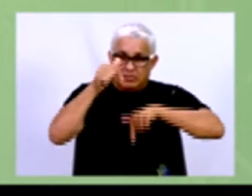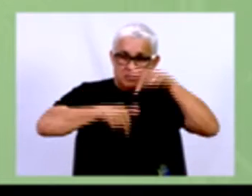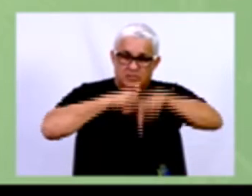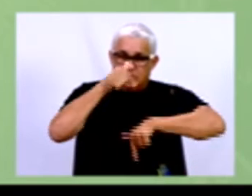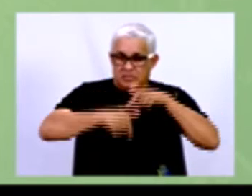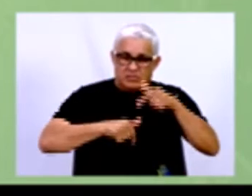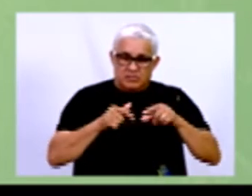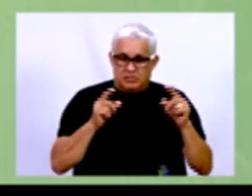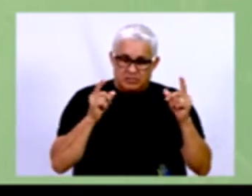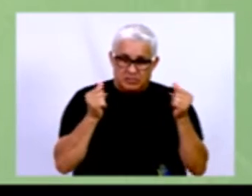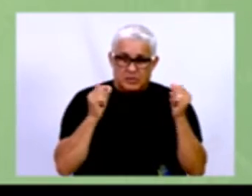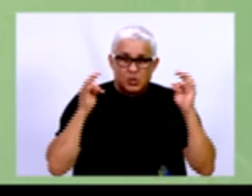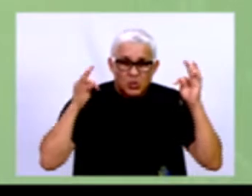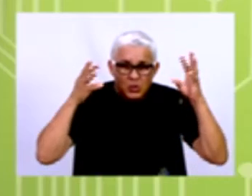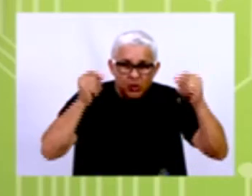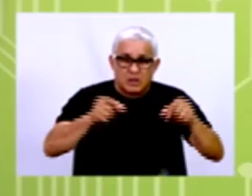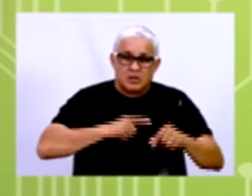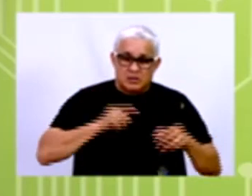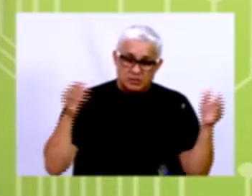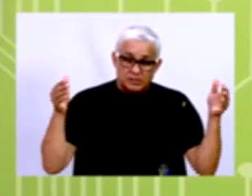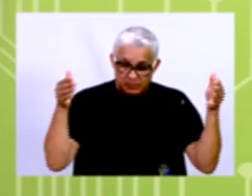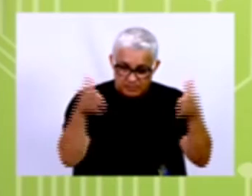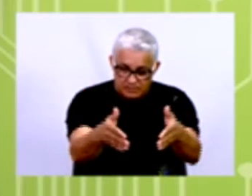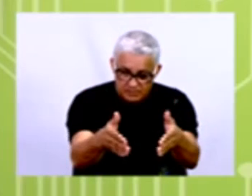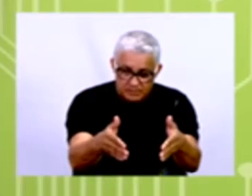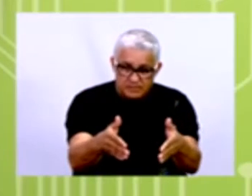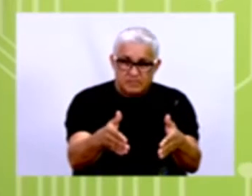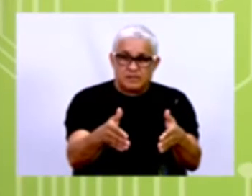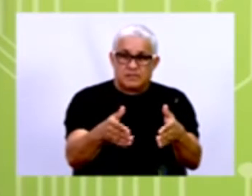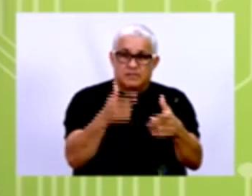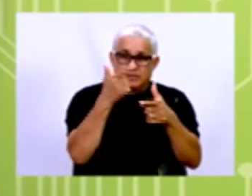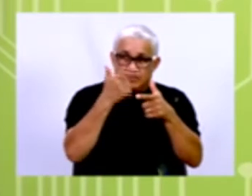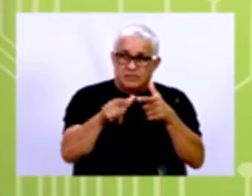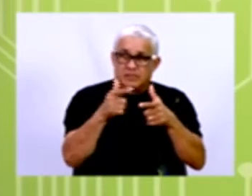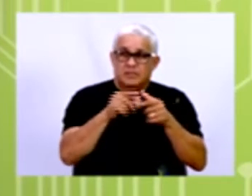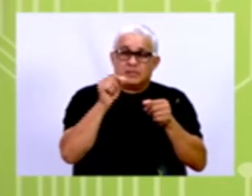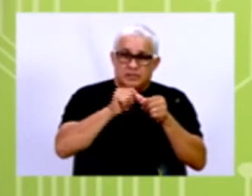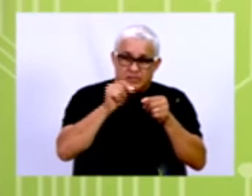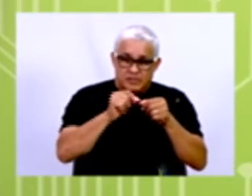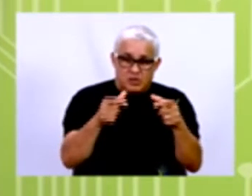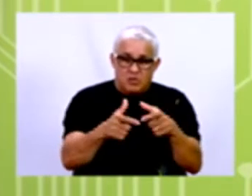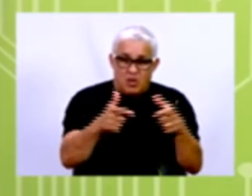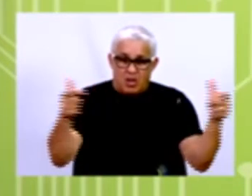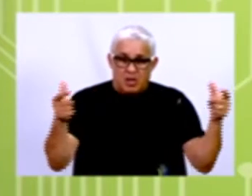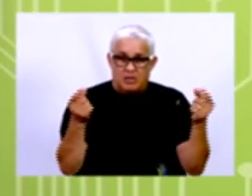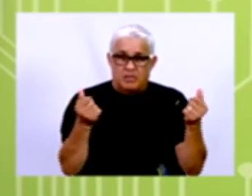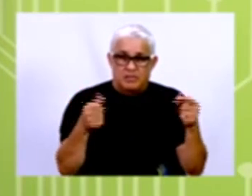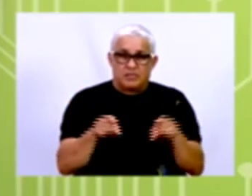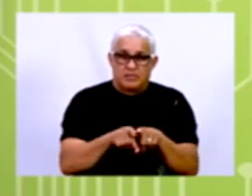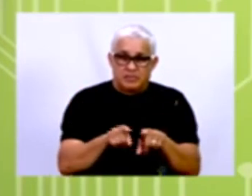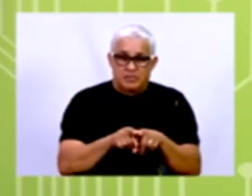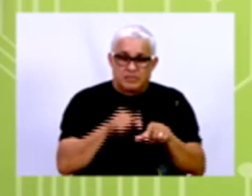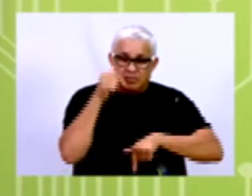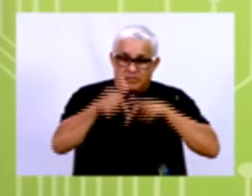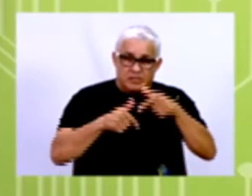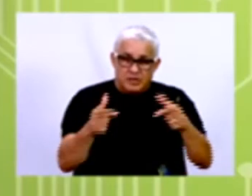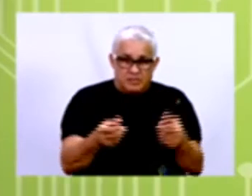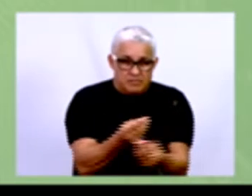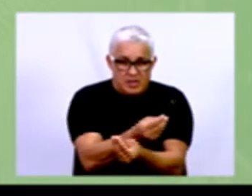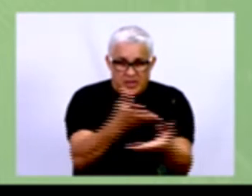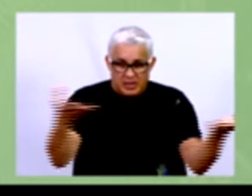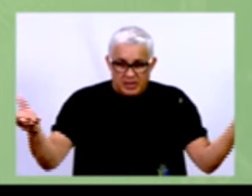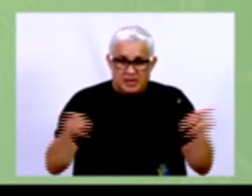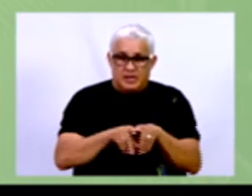está voltada para a resolução desse problema, fazer a economia crescer e, com isso, gerar emprego e renda.